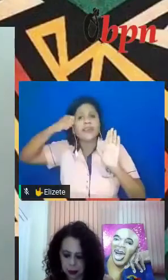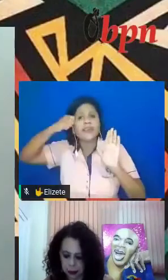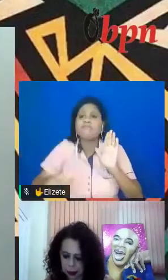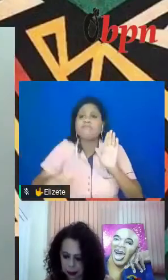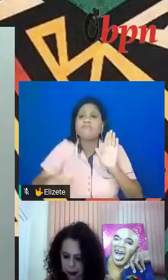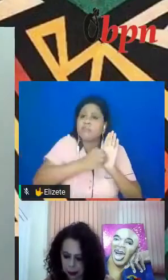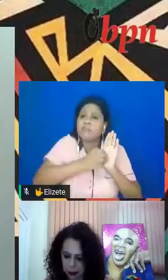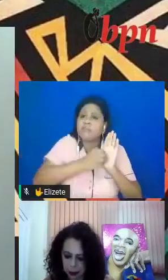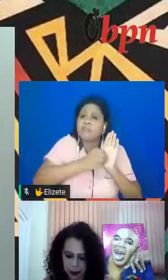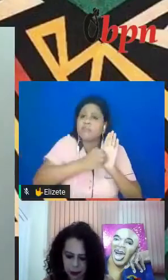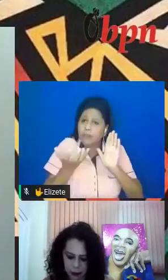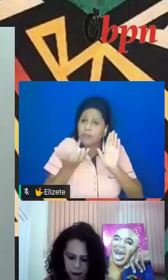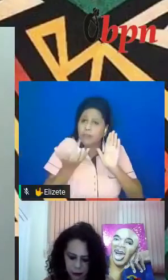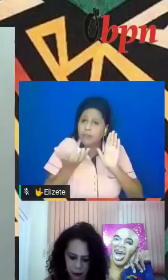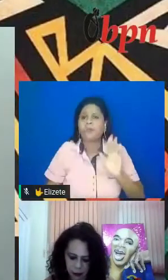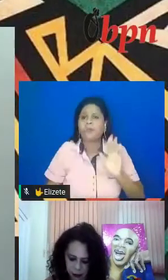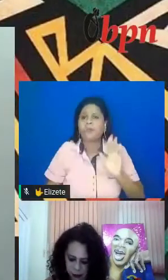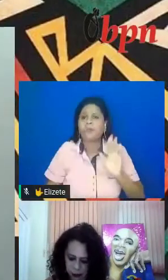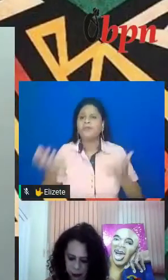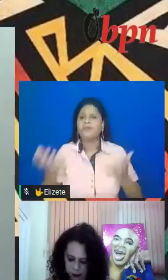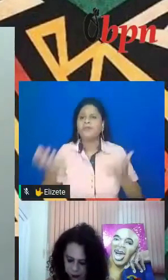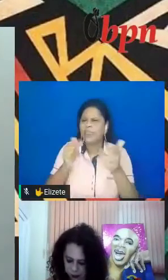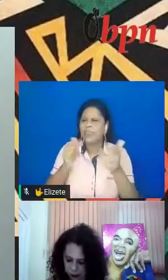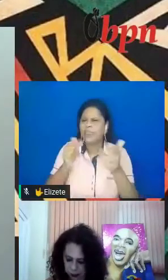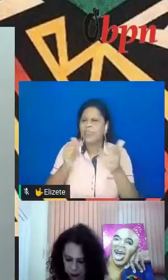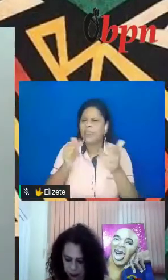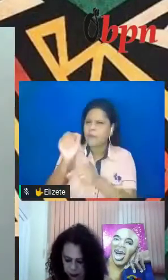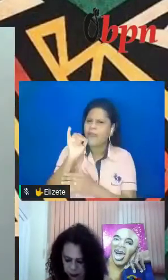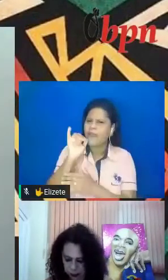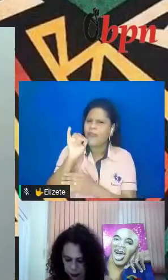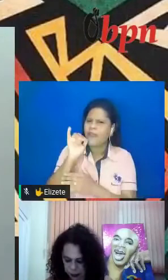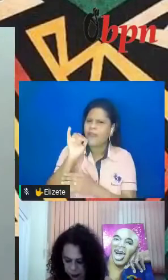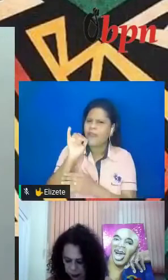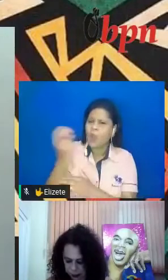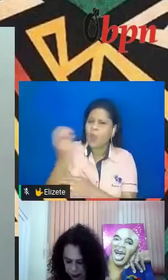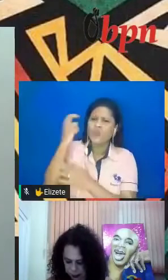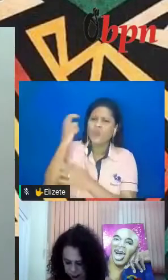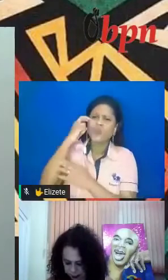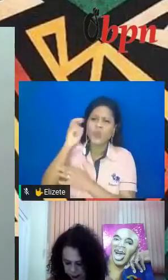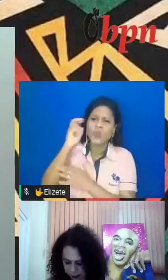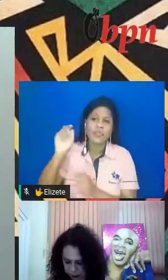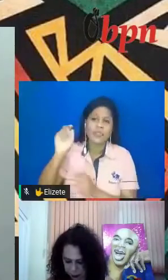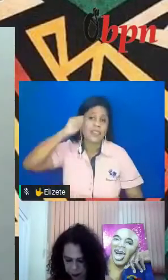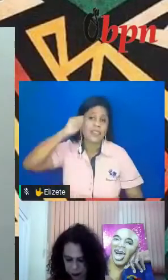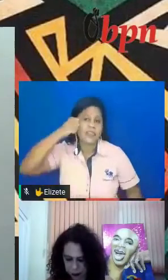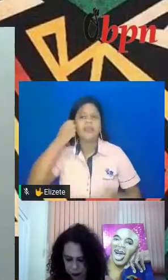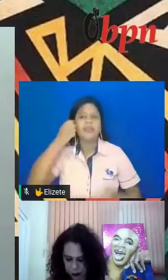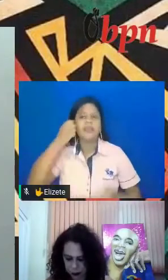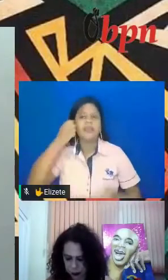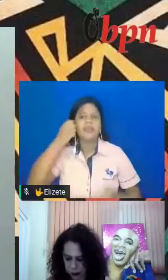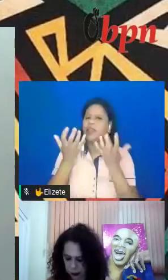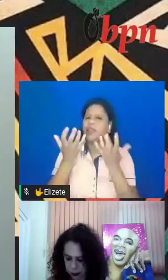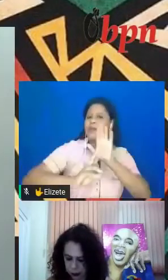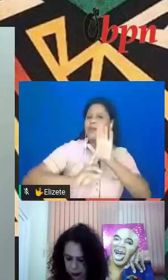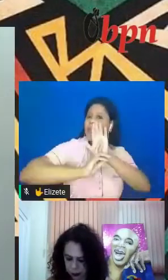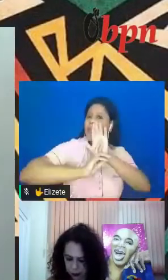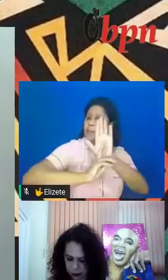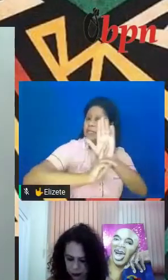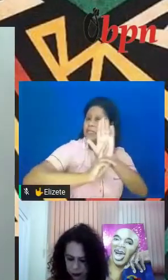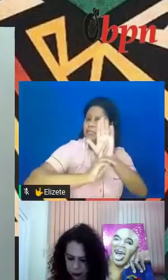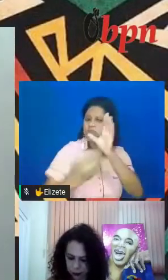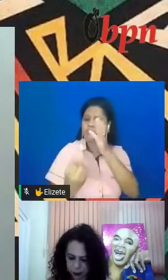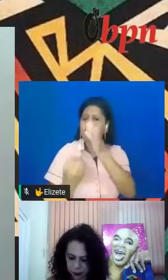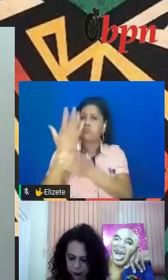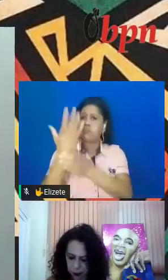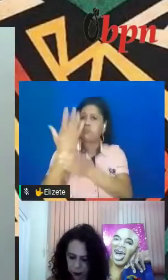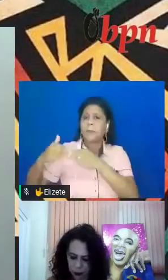estão fundamentados também na cultura negra. Eu quero criar uma representatividade a partir das